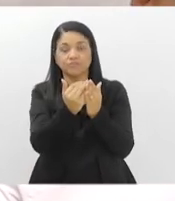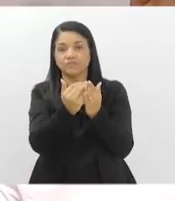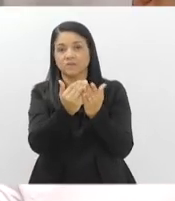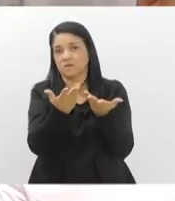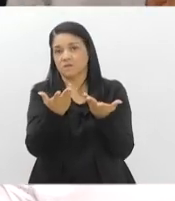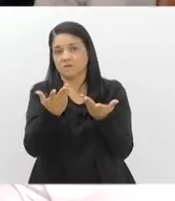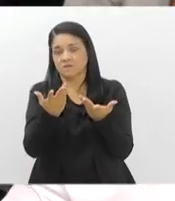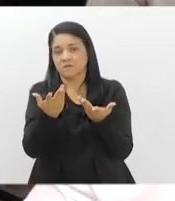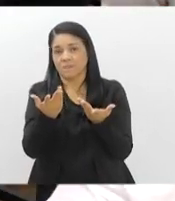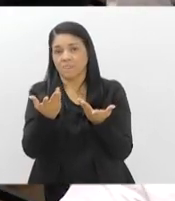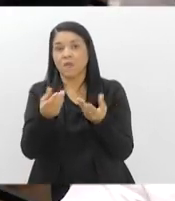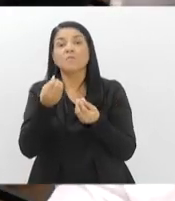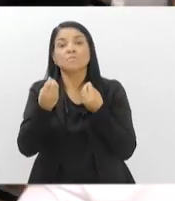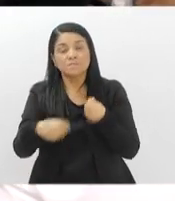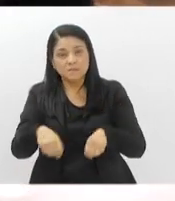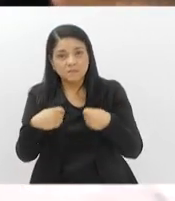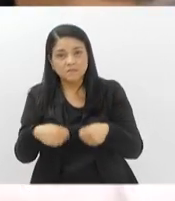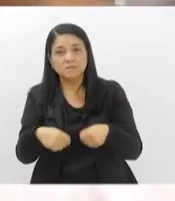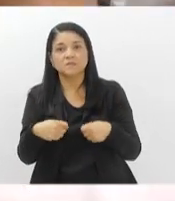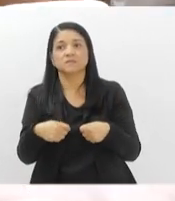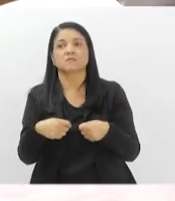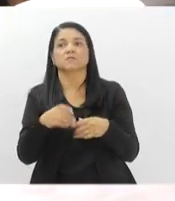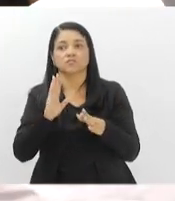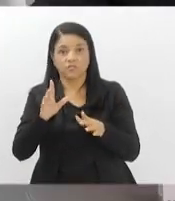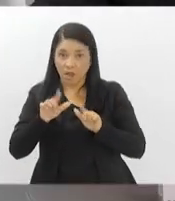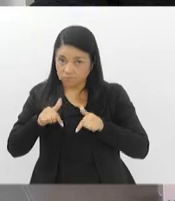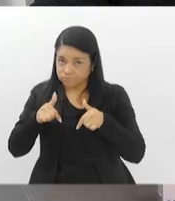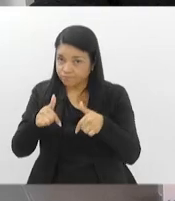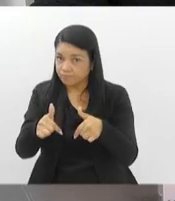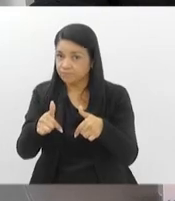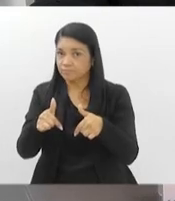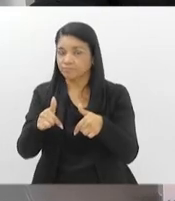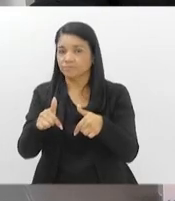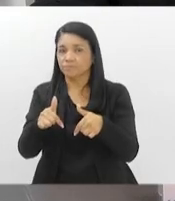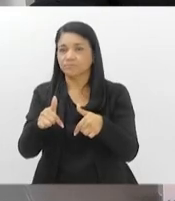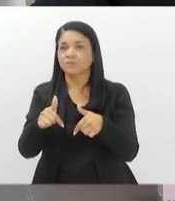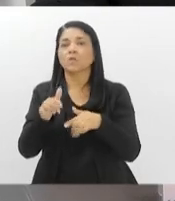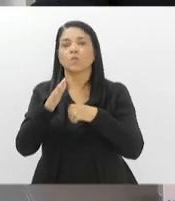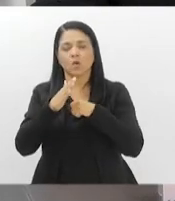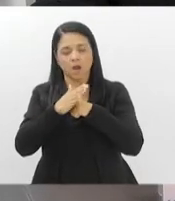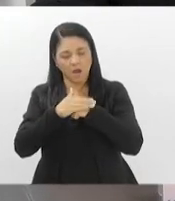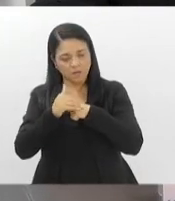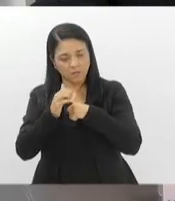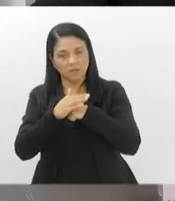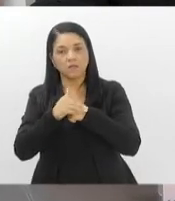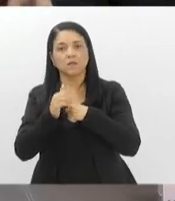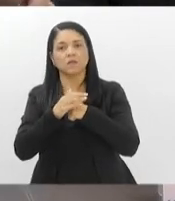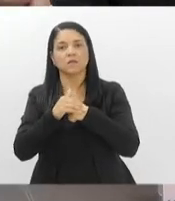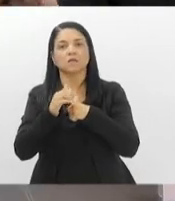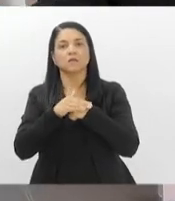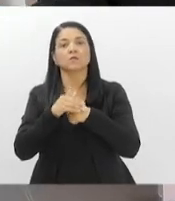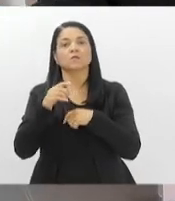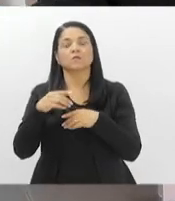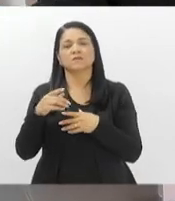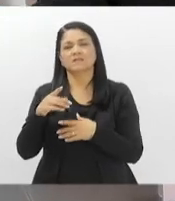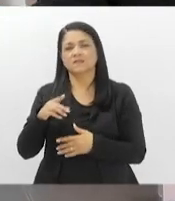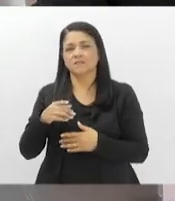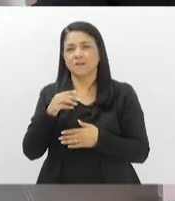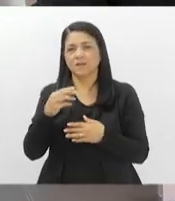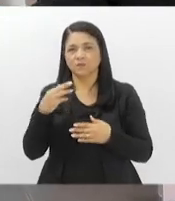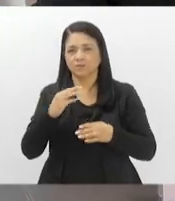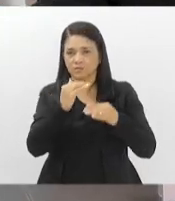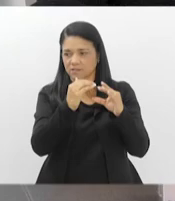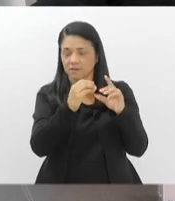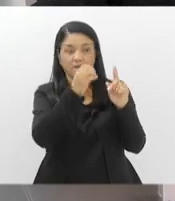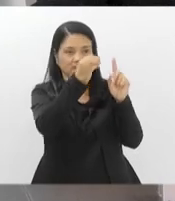estão sendo cumpridas então a gente precisa e já fizemos isso com a todo o carinho que temos a ela falamos pra desembargadora Regina que é a Presidente da